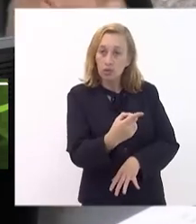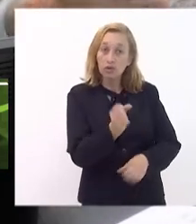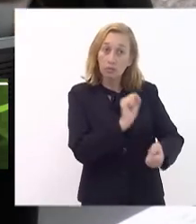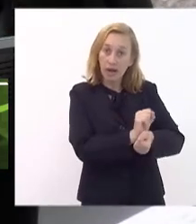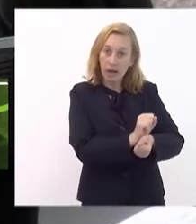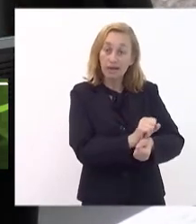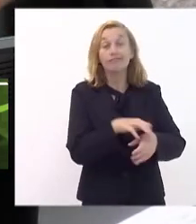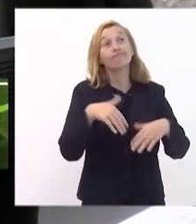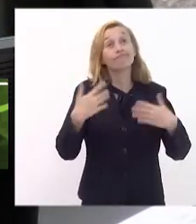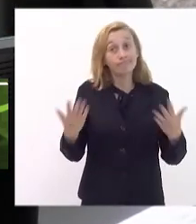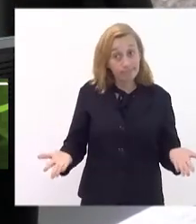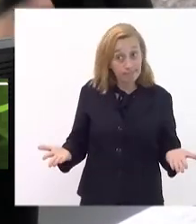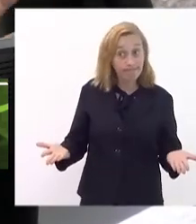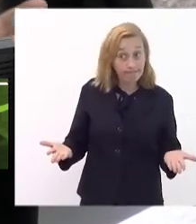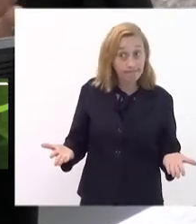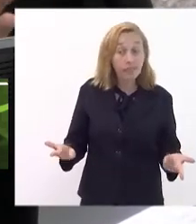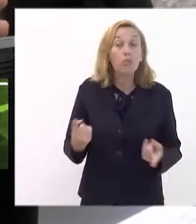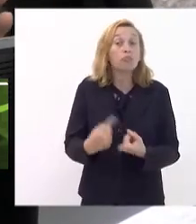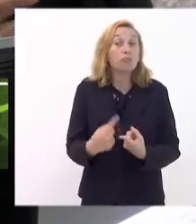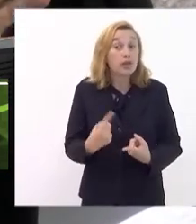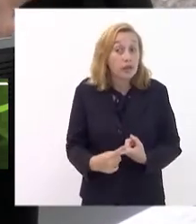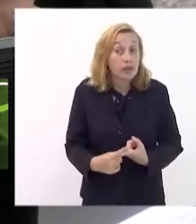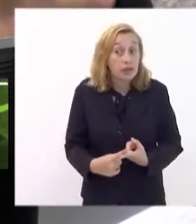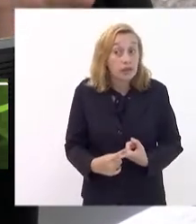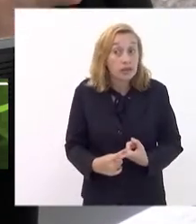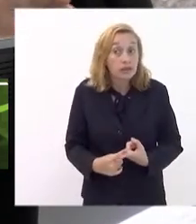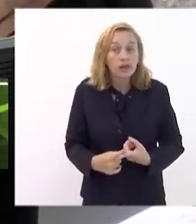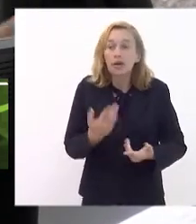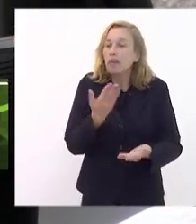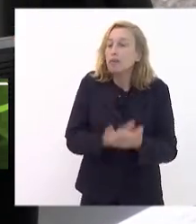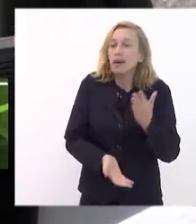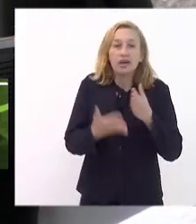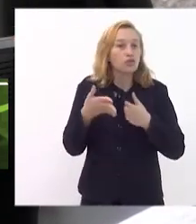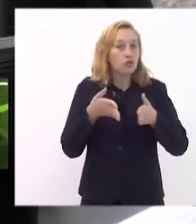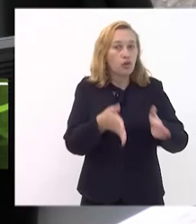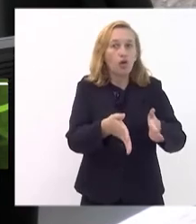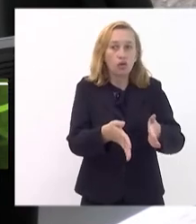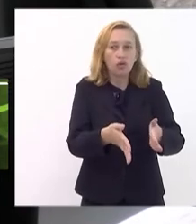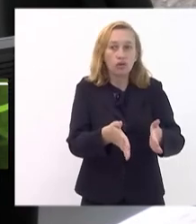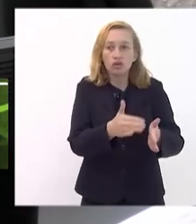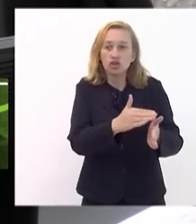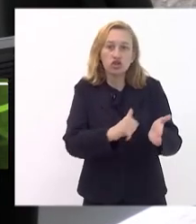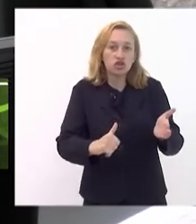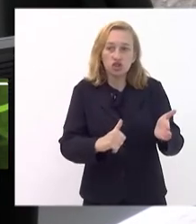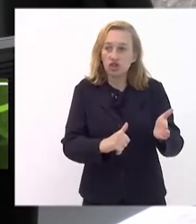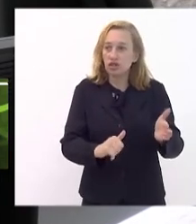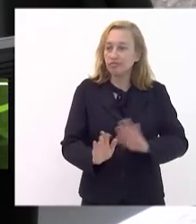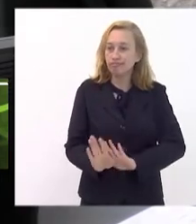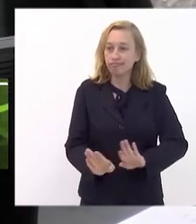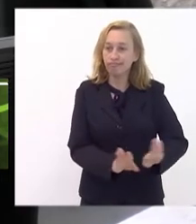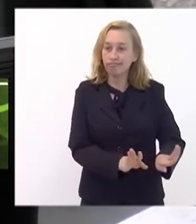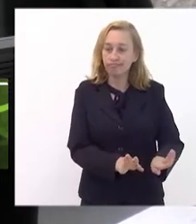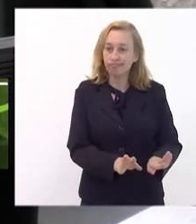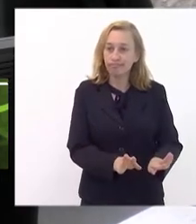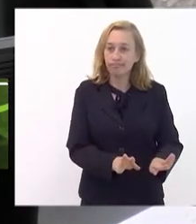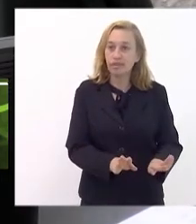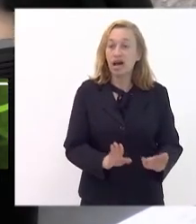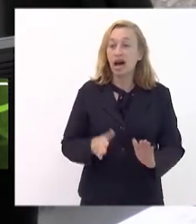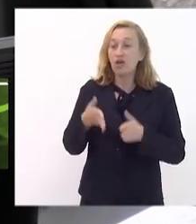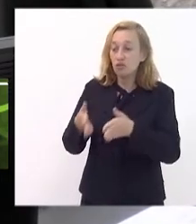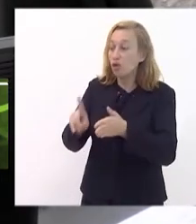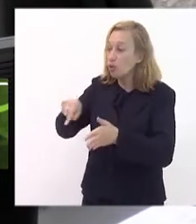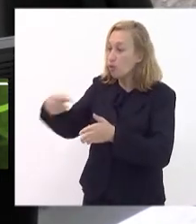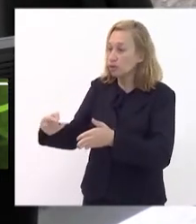paralisadas. Né? Por quê? Porque perde o foco, tira o pé do acelerador. Aí o foco vai para